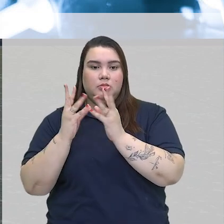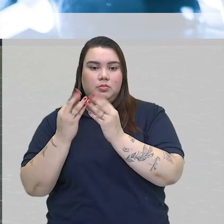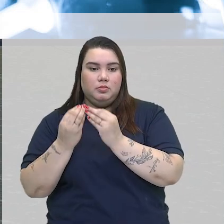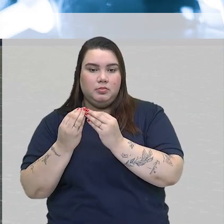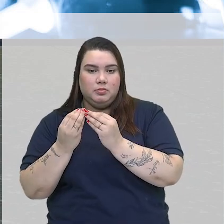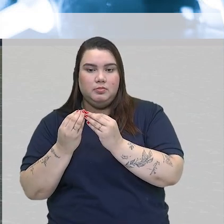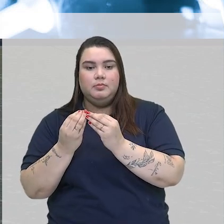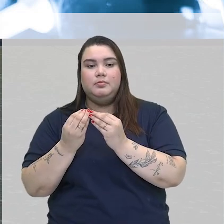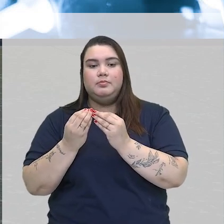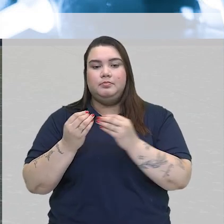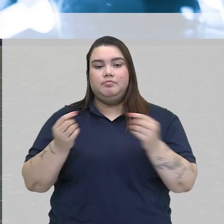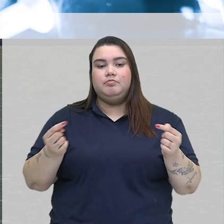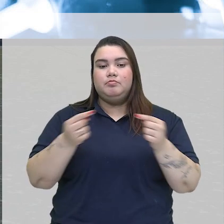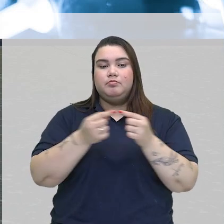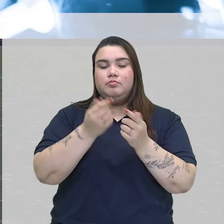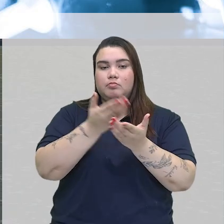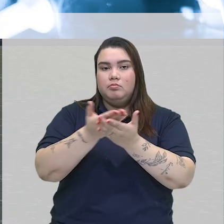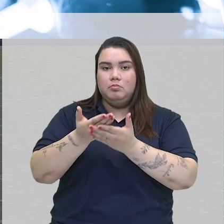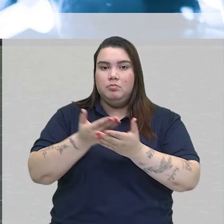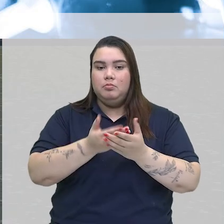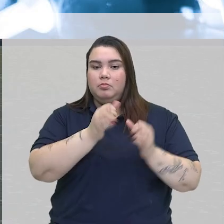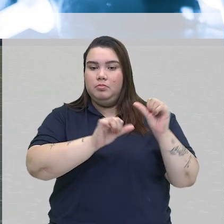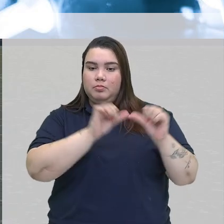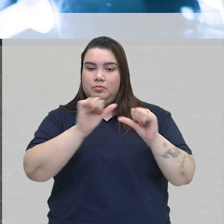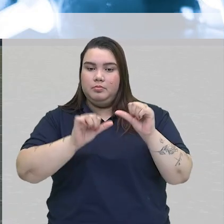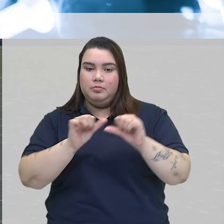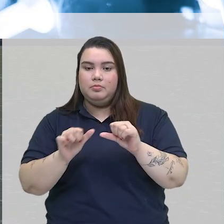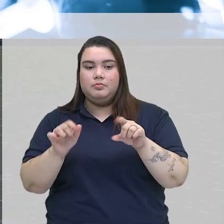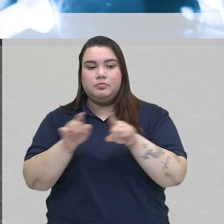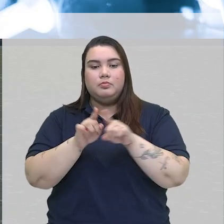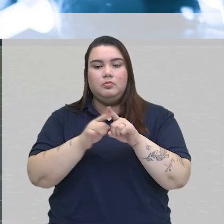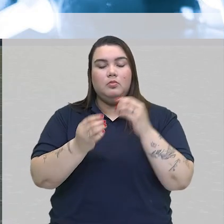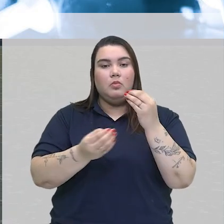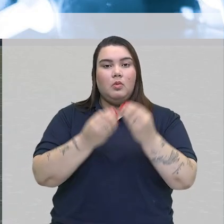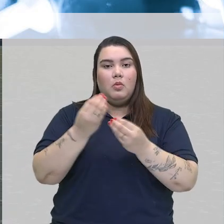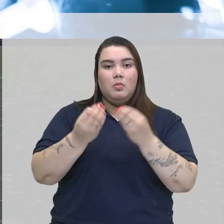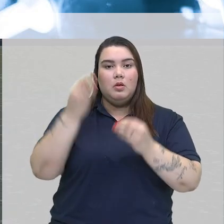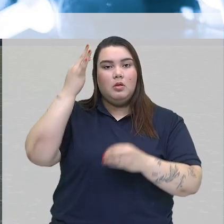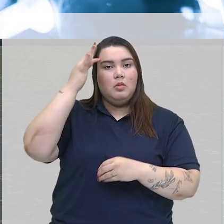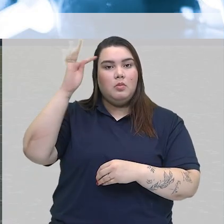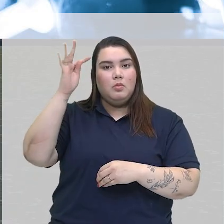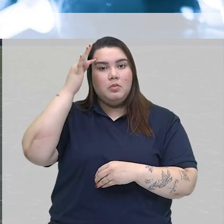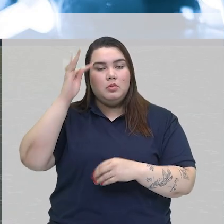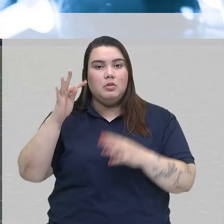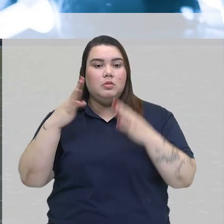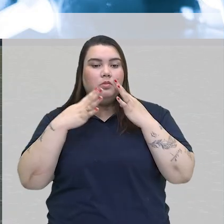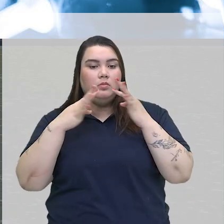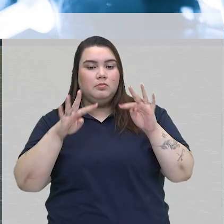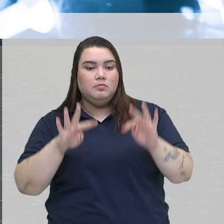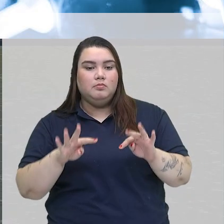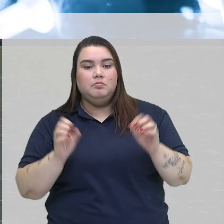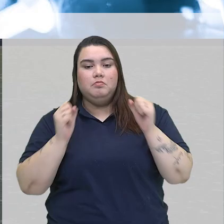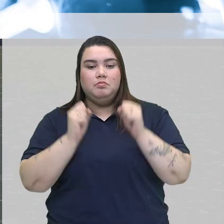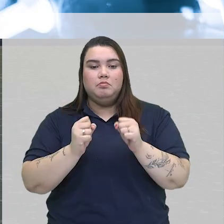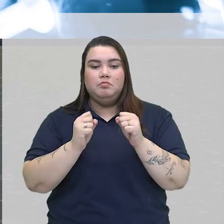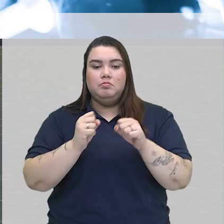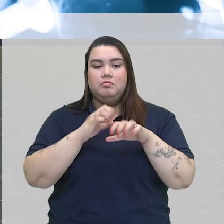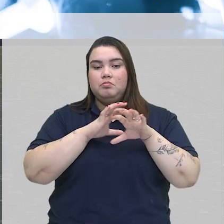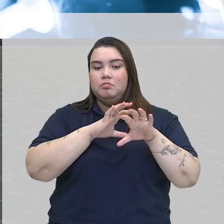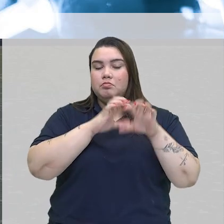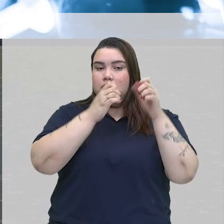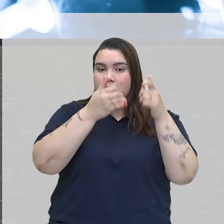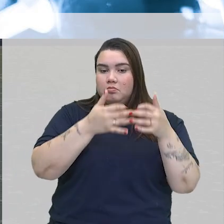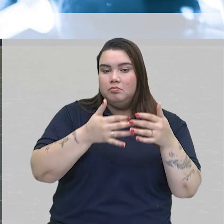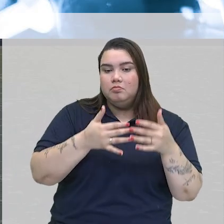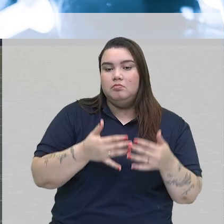de substâncias, estudando suas mudanças e como as leis naturais